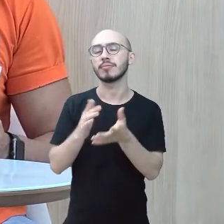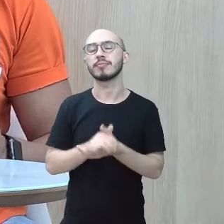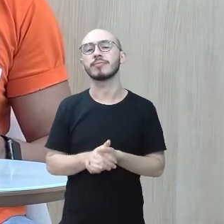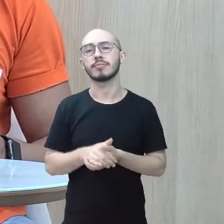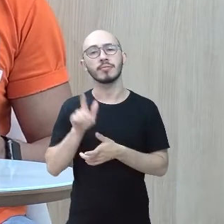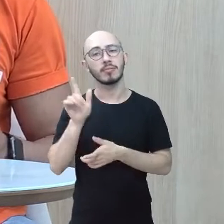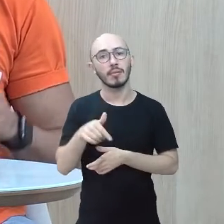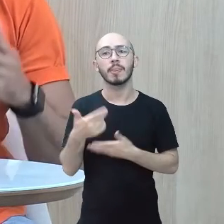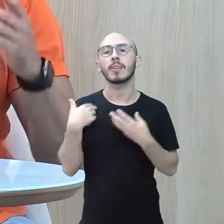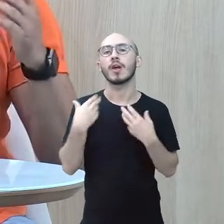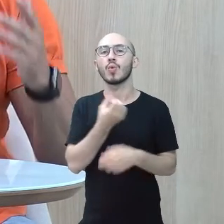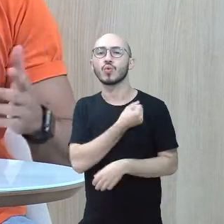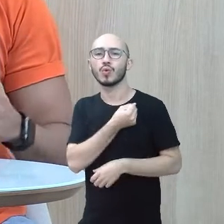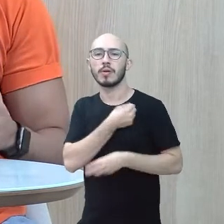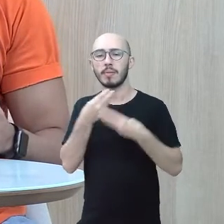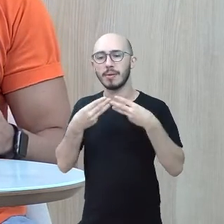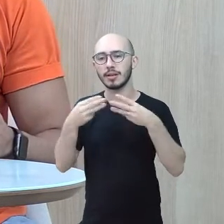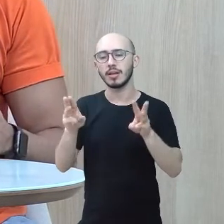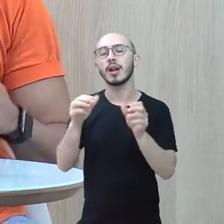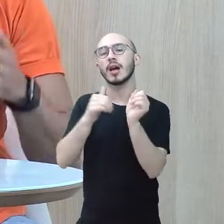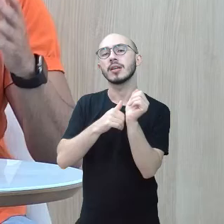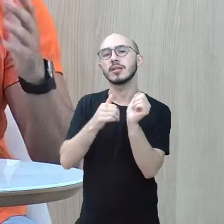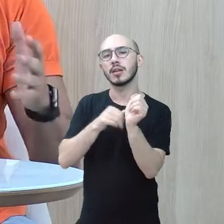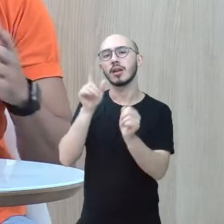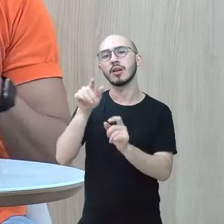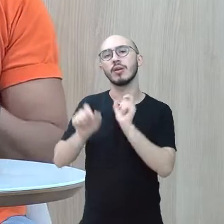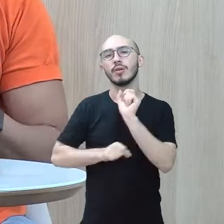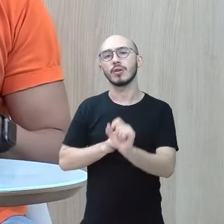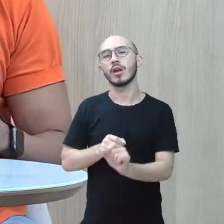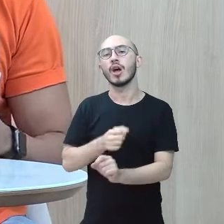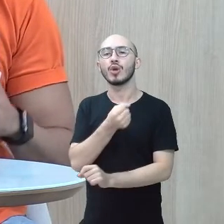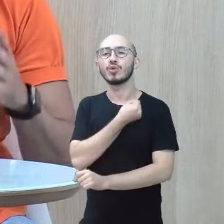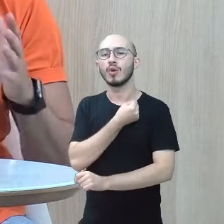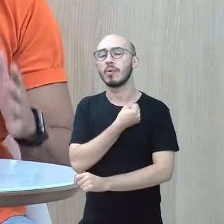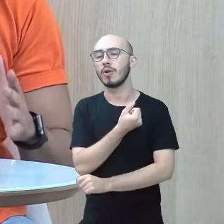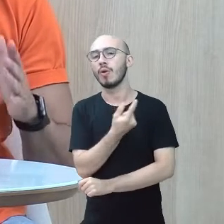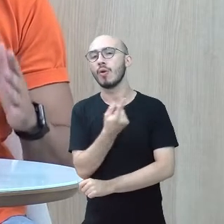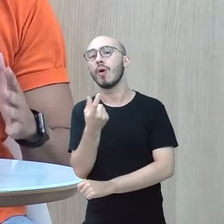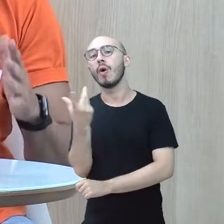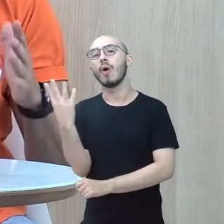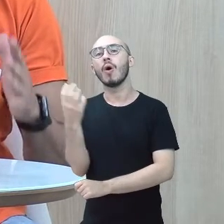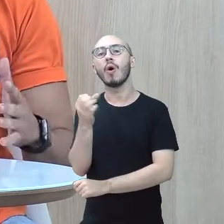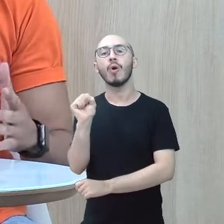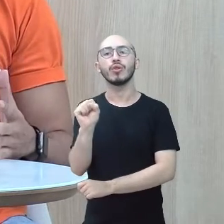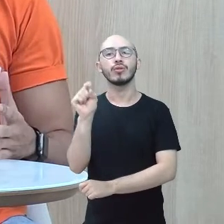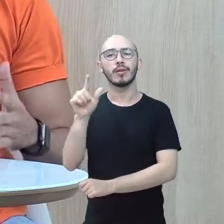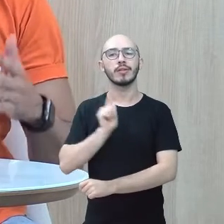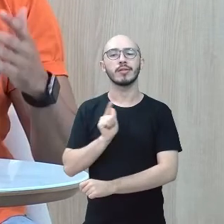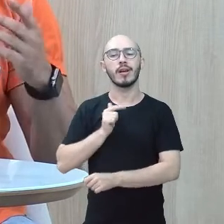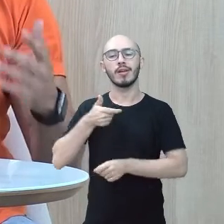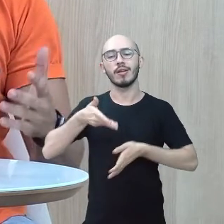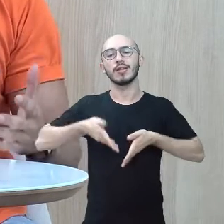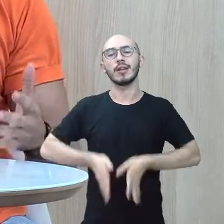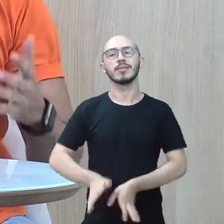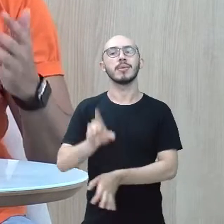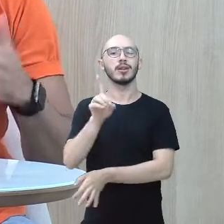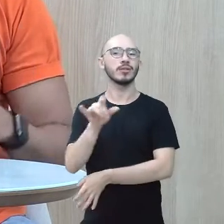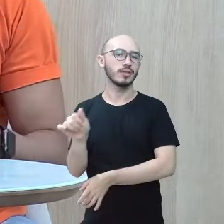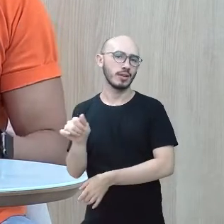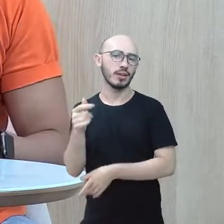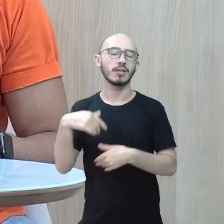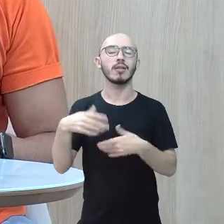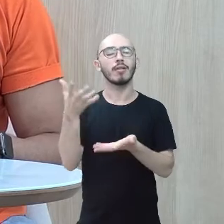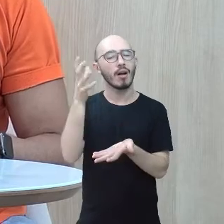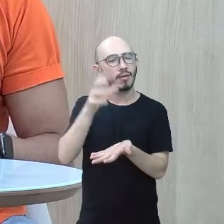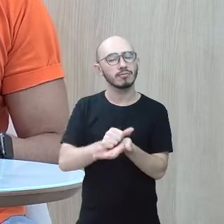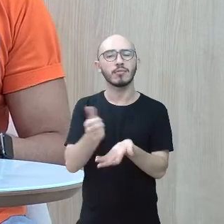é a sua matrícula e a sua senha são os 8 dígitos aí do dia do seu nascimento. Então faz o download, vem